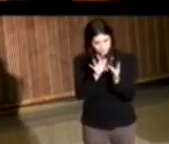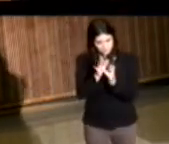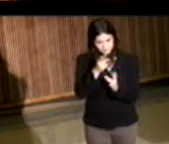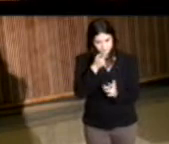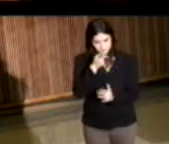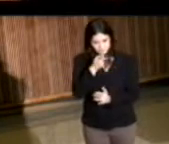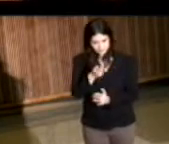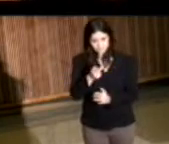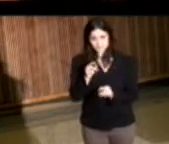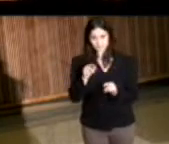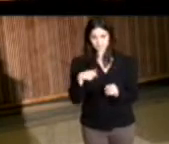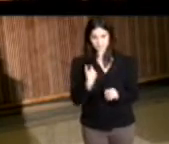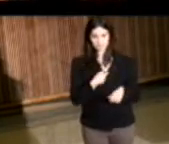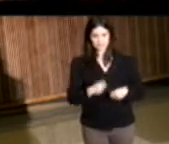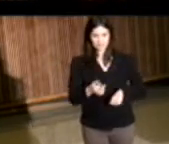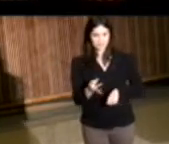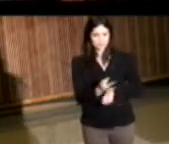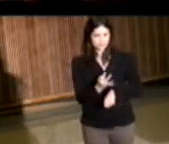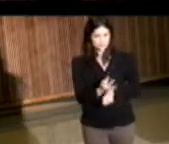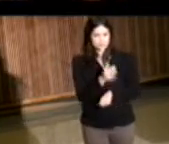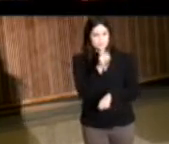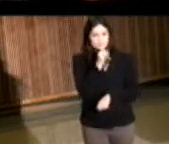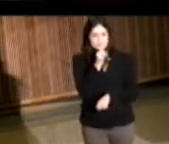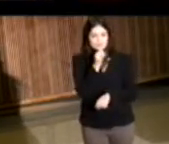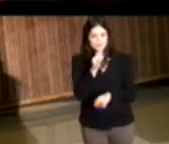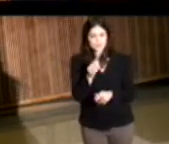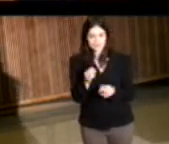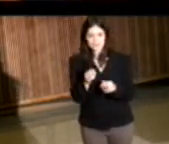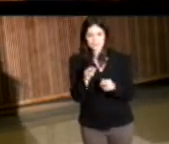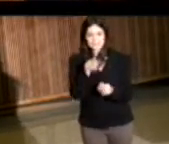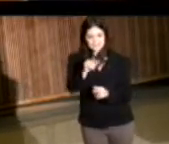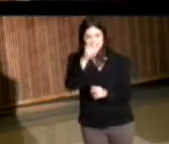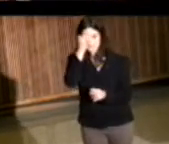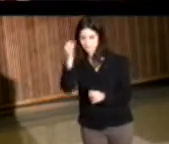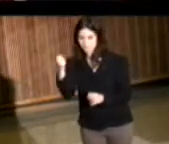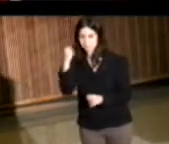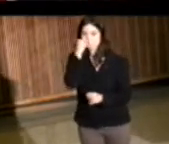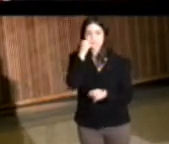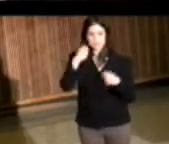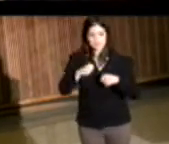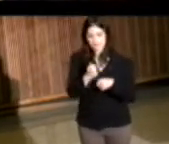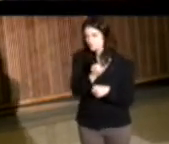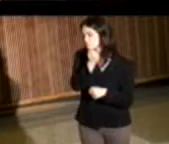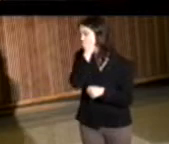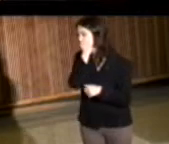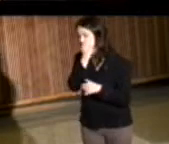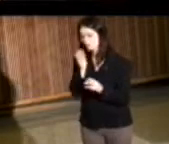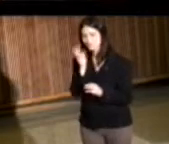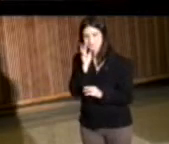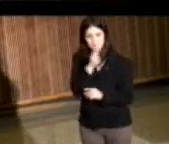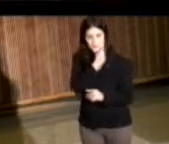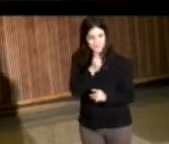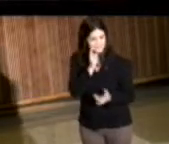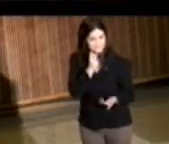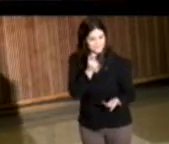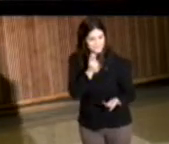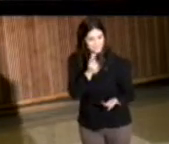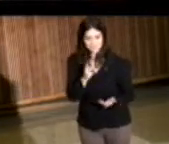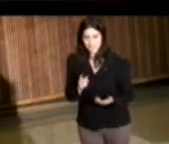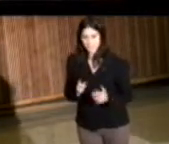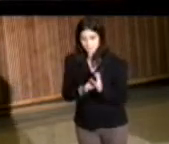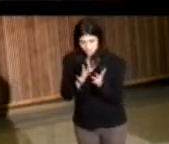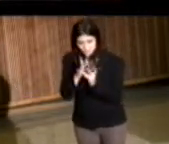Nós ouvimos um testemunho aqui, e uma das coisas mais impressionantes desse testemunho é que não é um testemunho de uma história